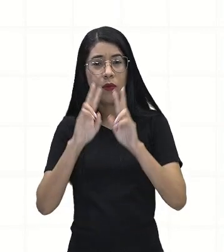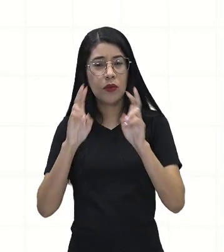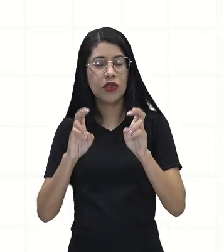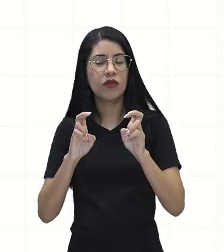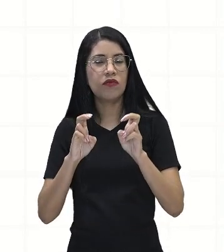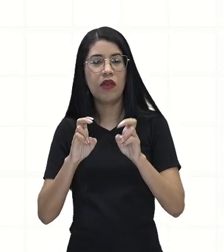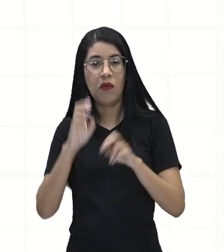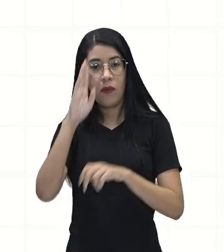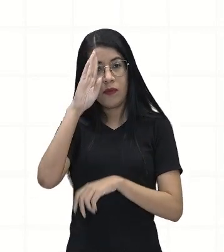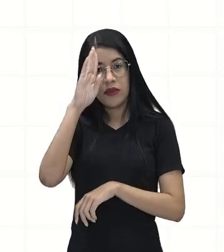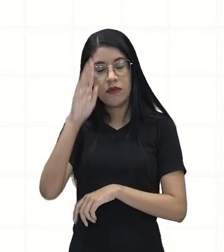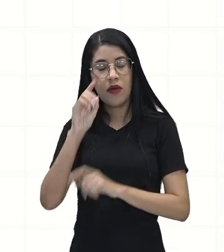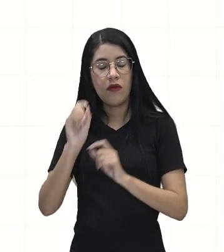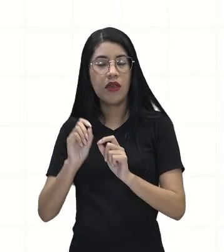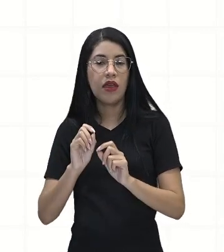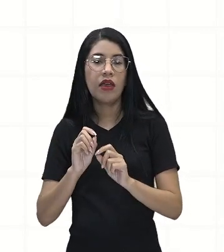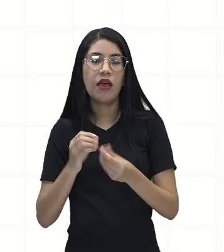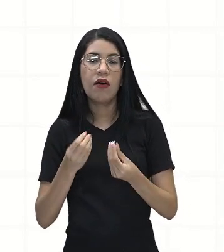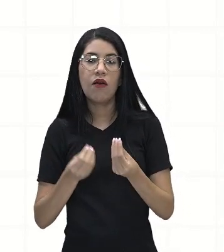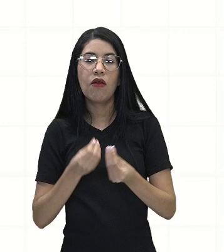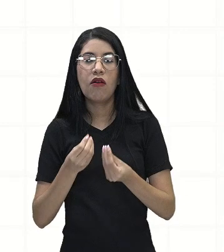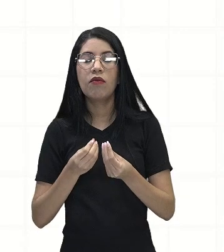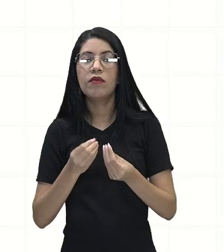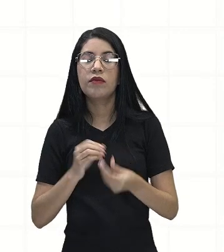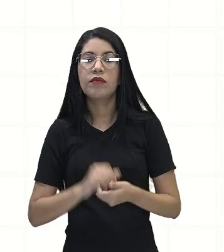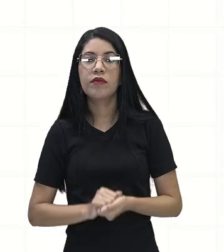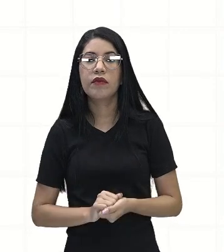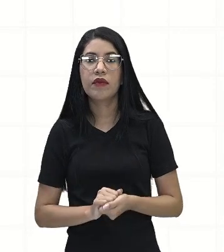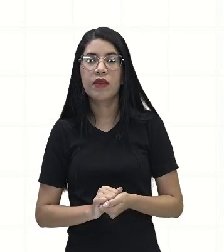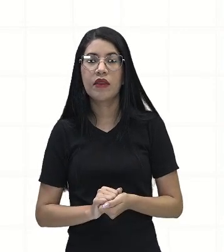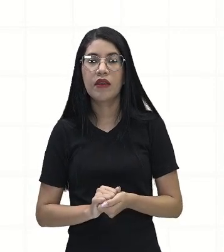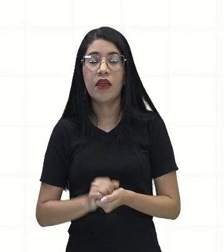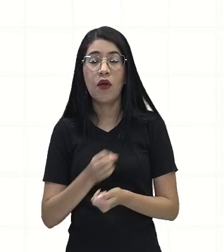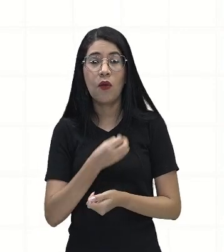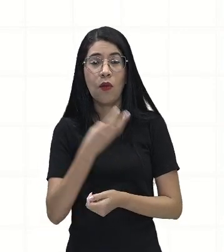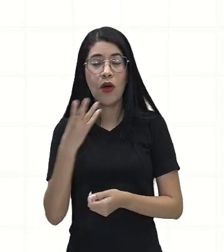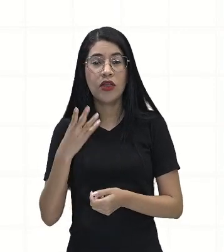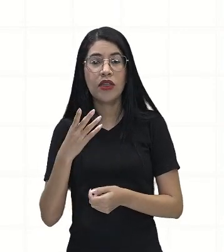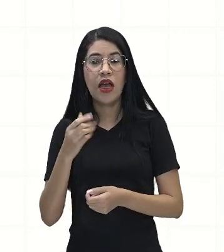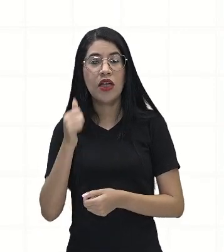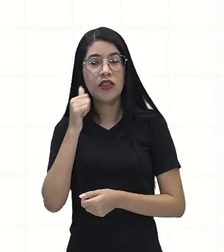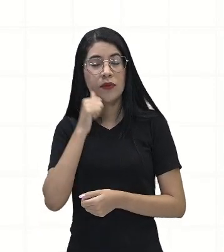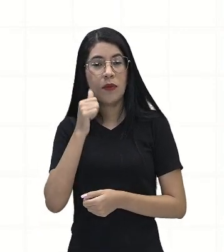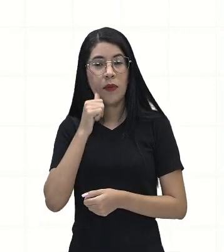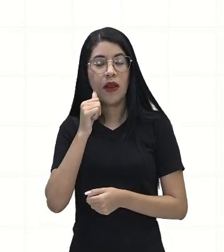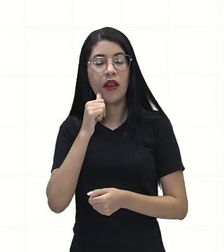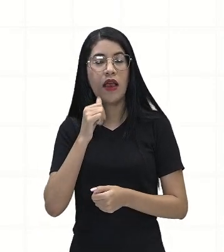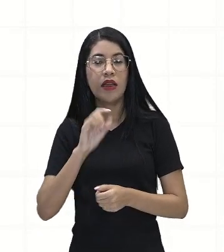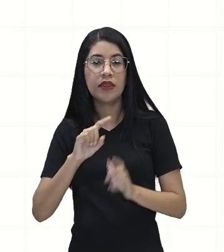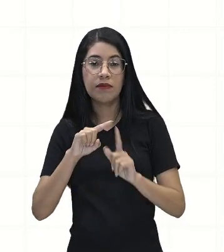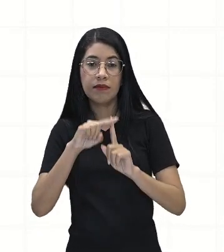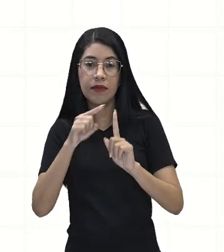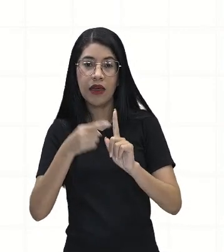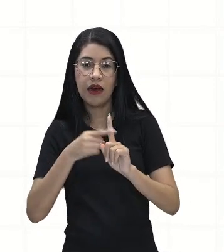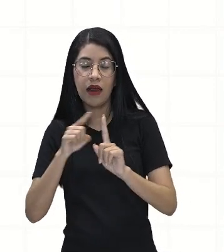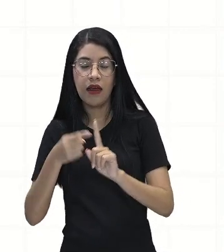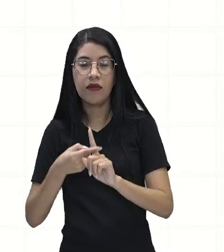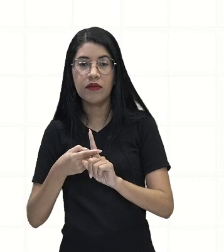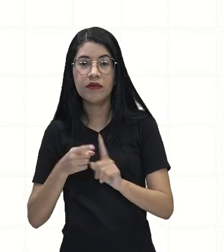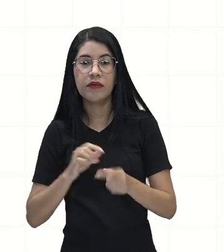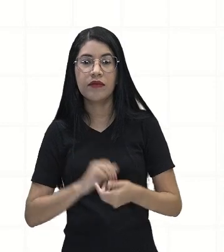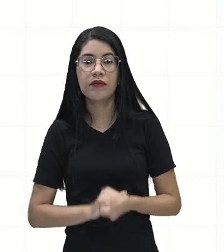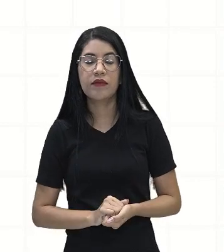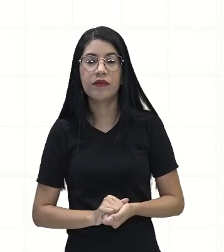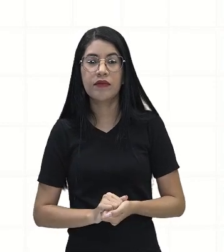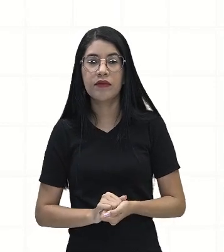vocês, né? Taxa de fecundidade. O que é a taxa de fecundidade?